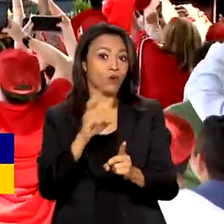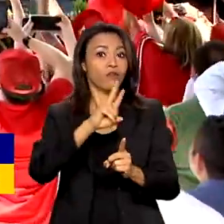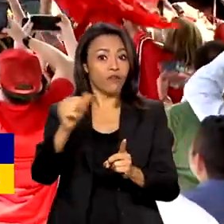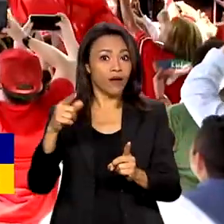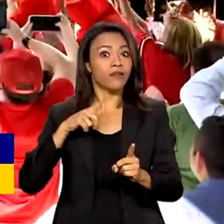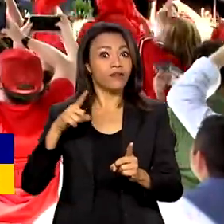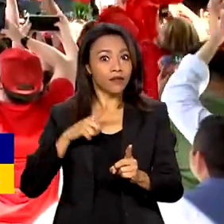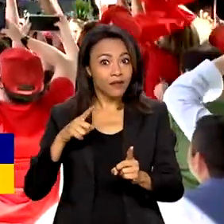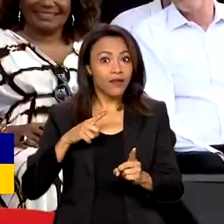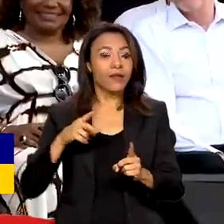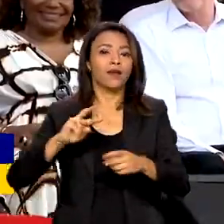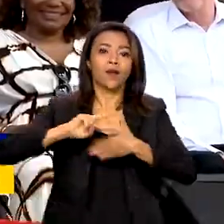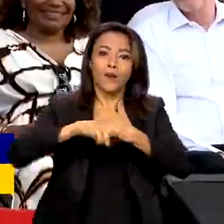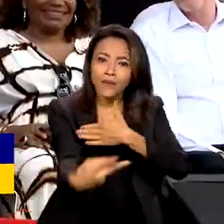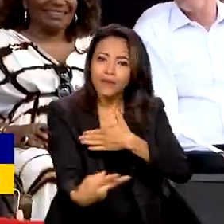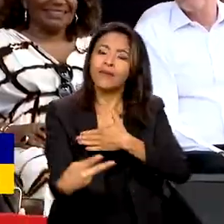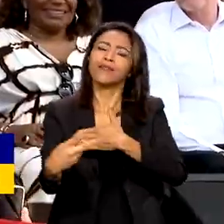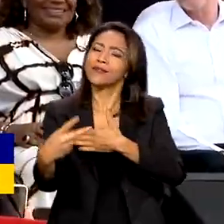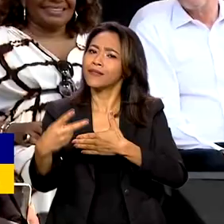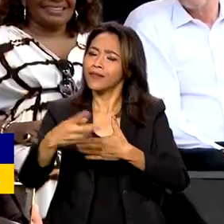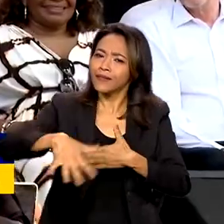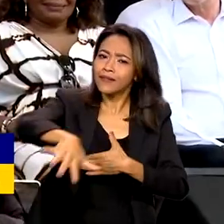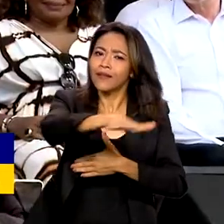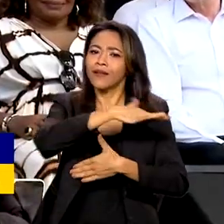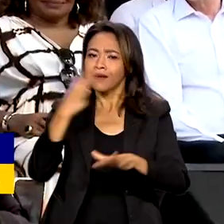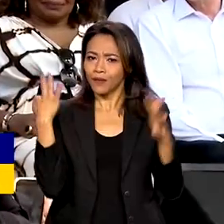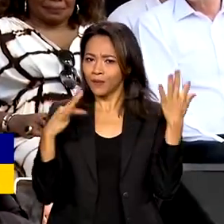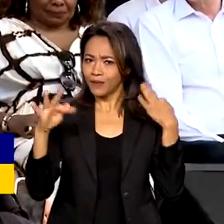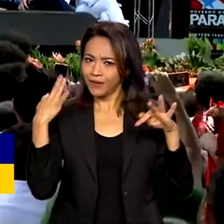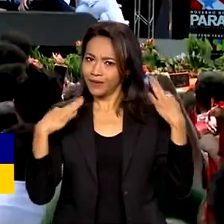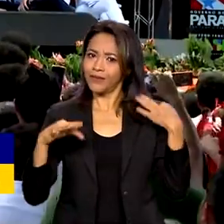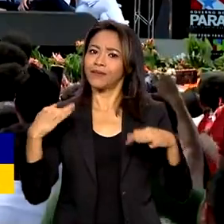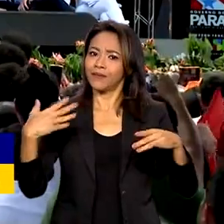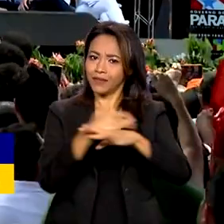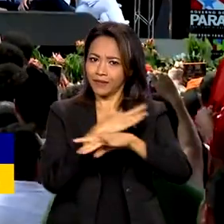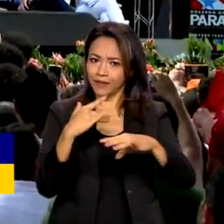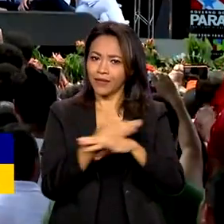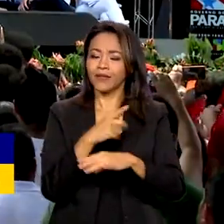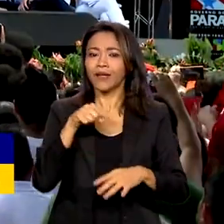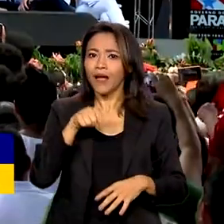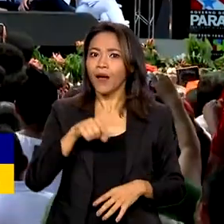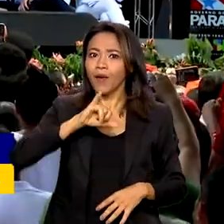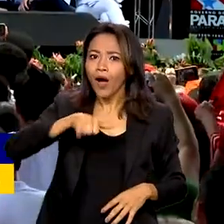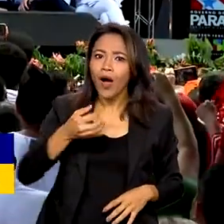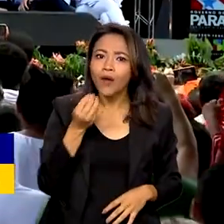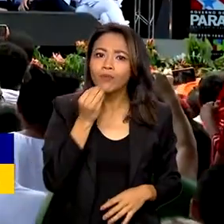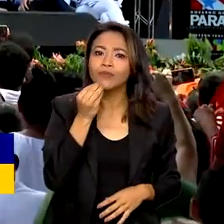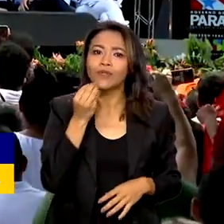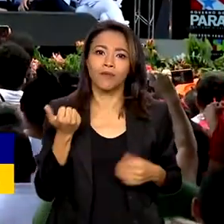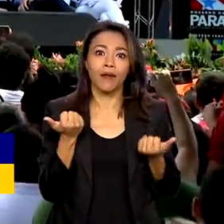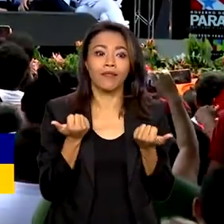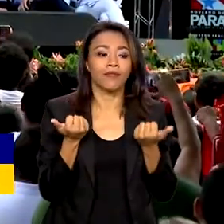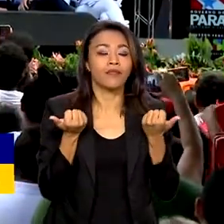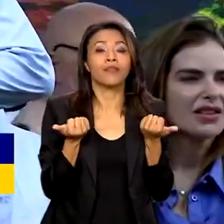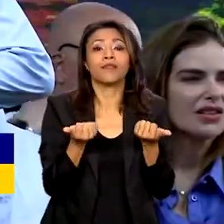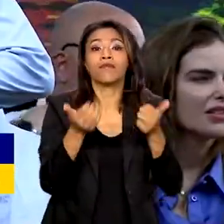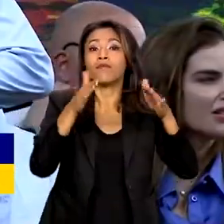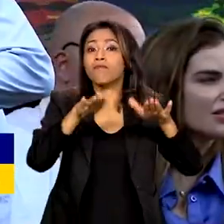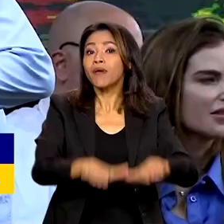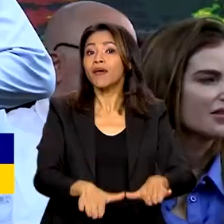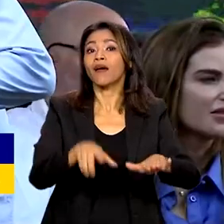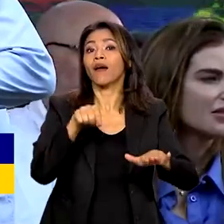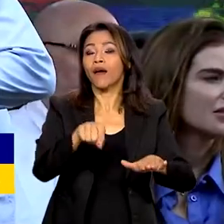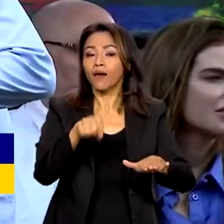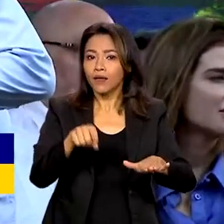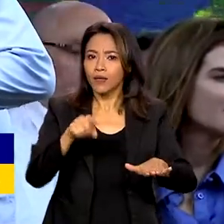de turismo da região. A ideia do governo é aproveitar a oportunidade para deixar um legado positivo que perdure. E para